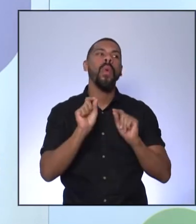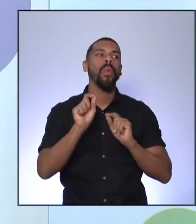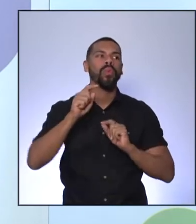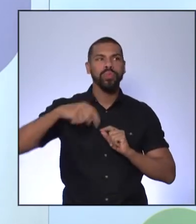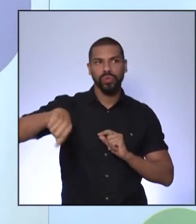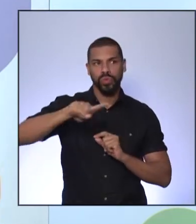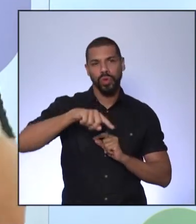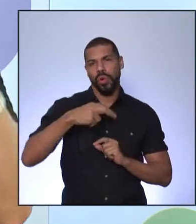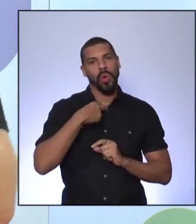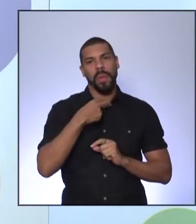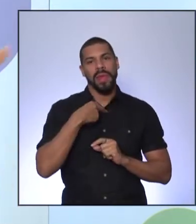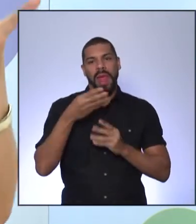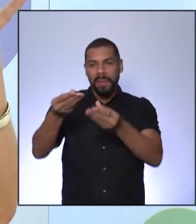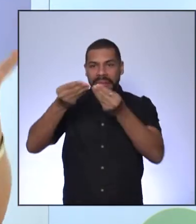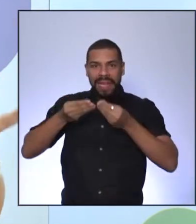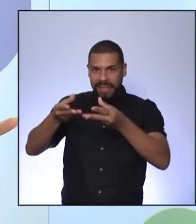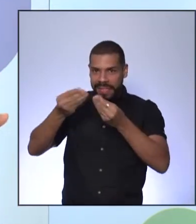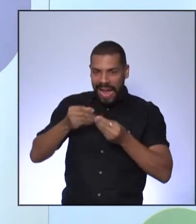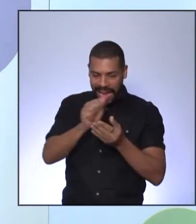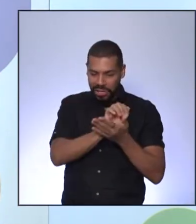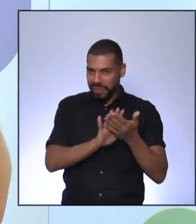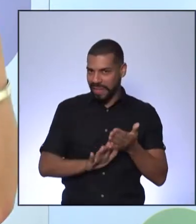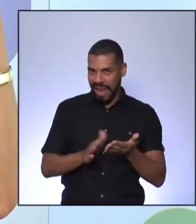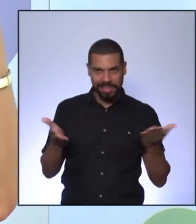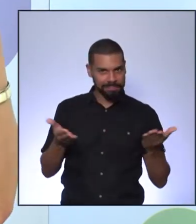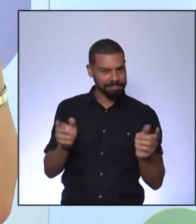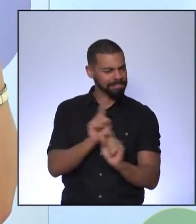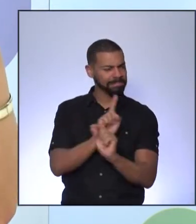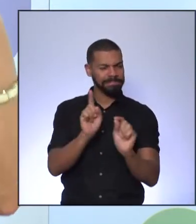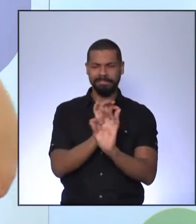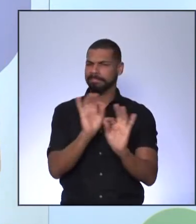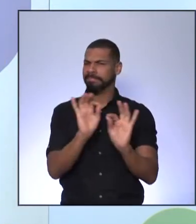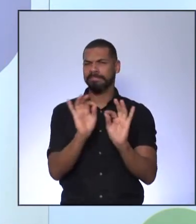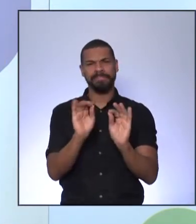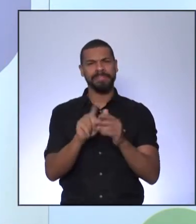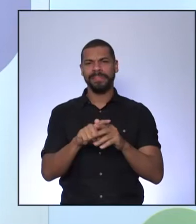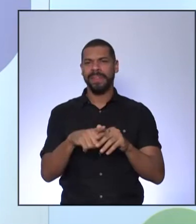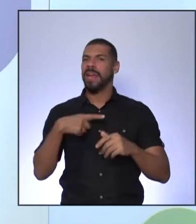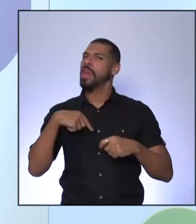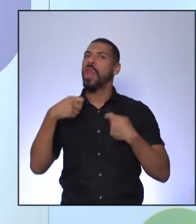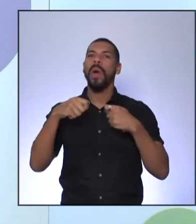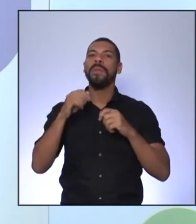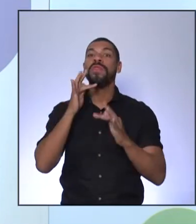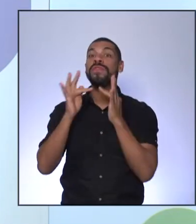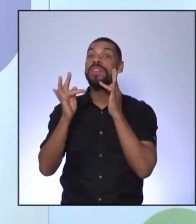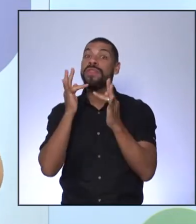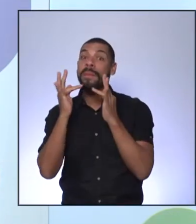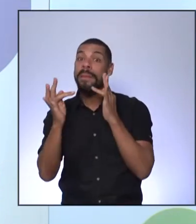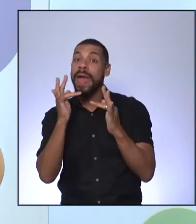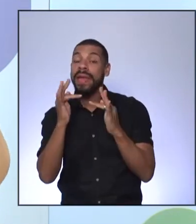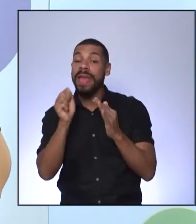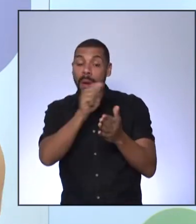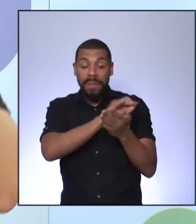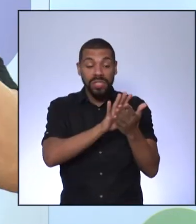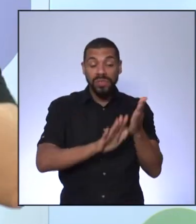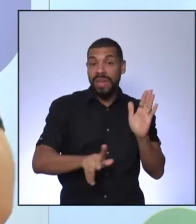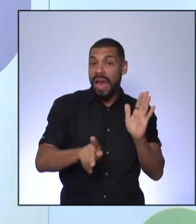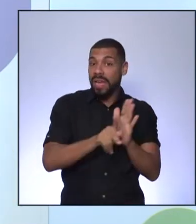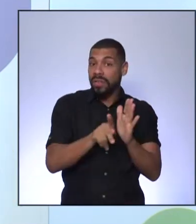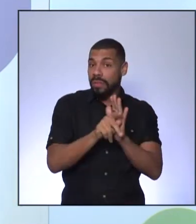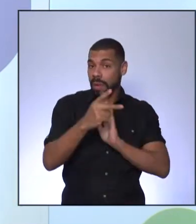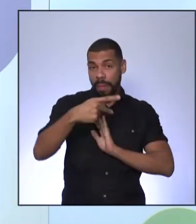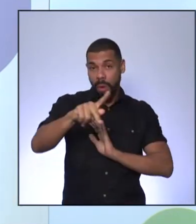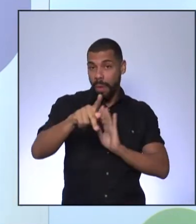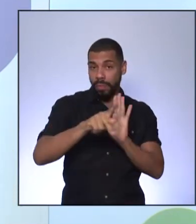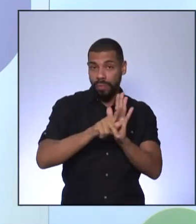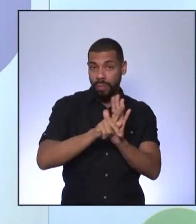vocês não precisam entregar nenhuma atividade para o professor, vocês não precisam dar um feedback para a gente, é uma tarefa para